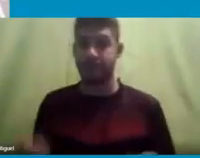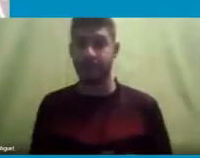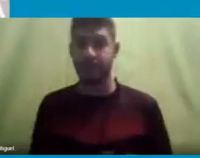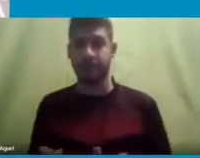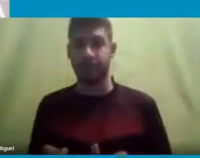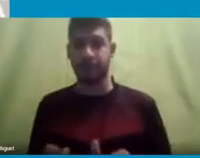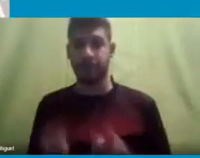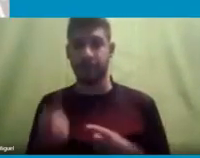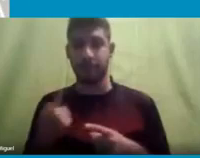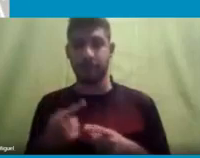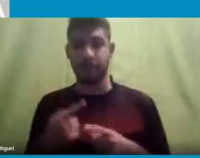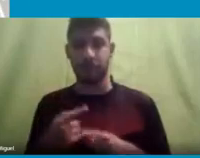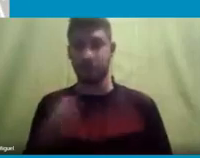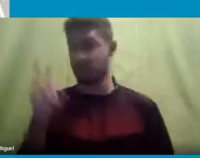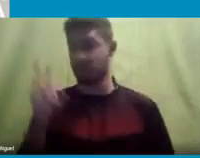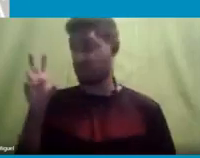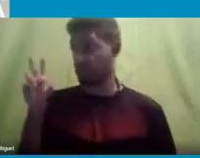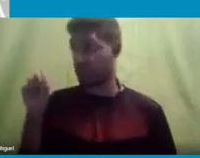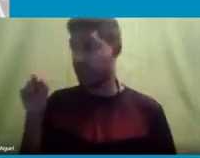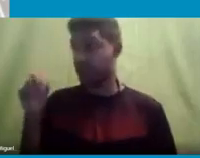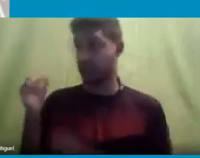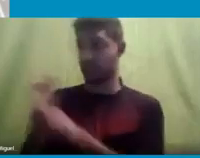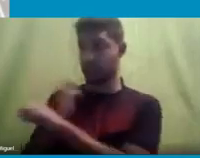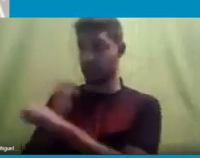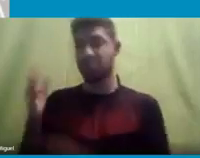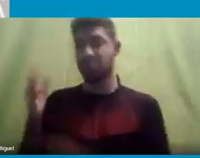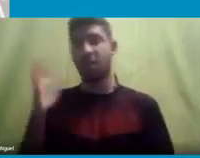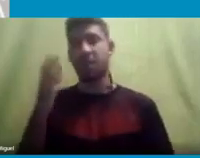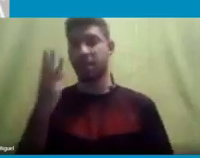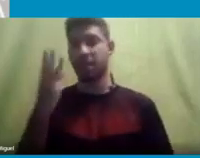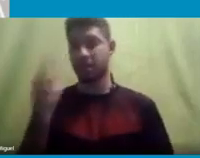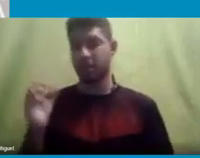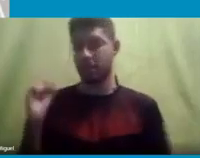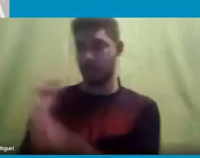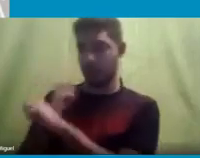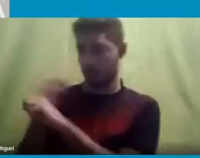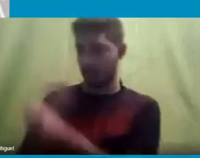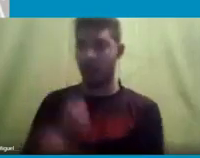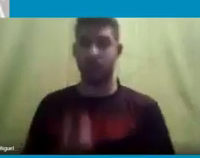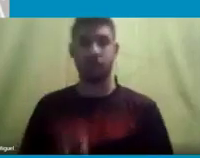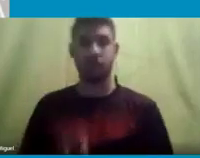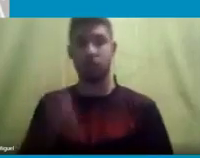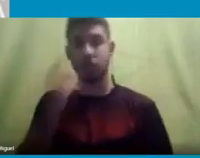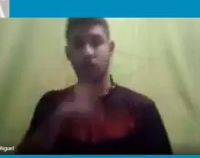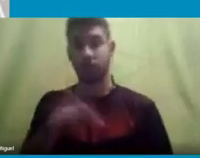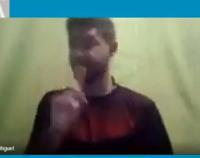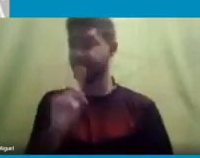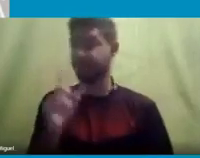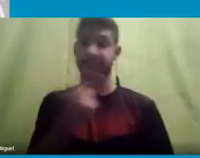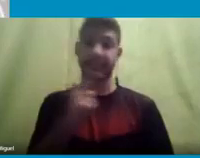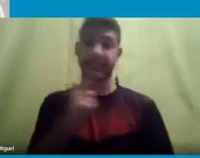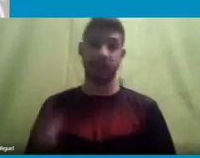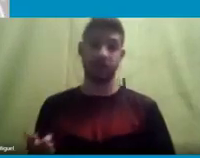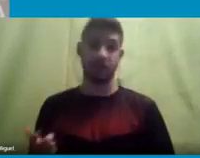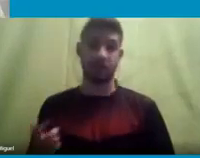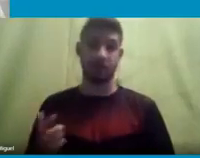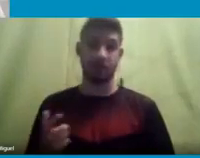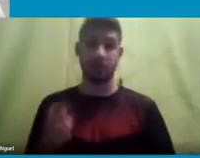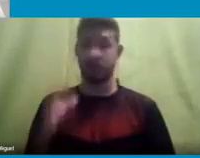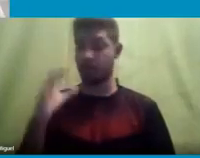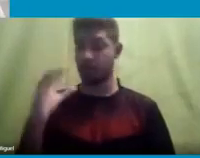50 anos, tem 30 e poucos anos. A gente não conseguia isso. A questão das cotas foi uma luta muito grande,